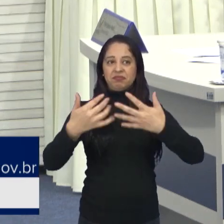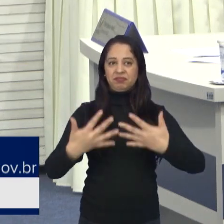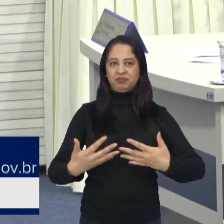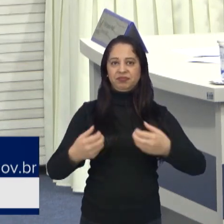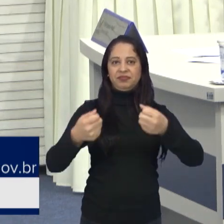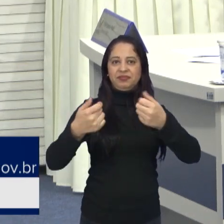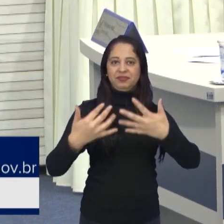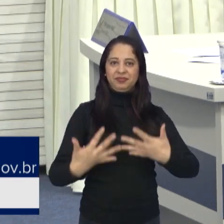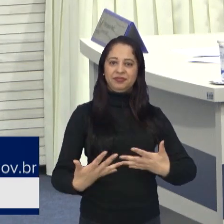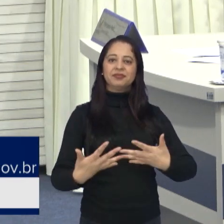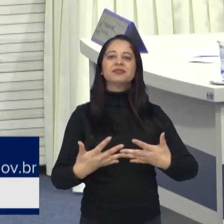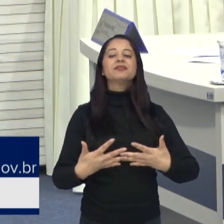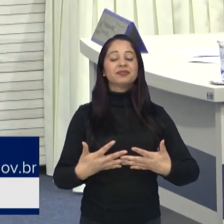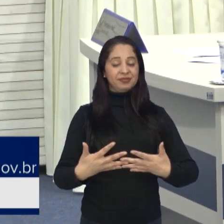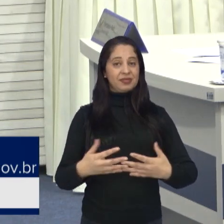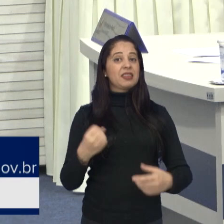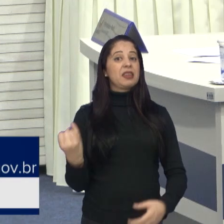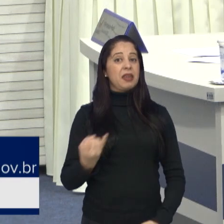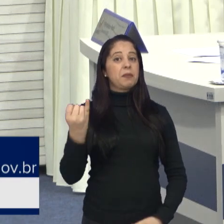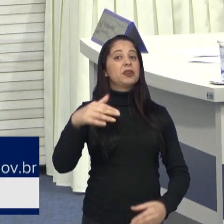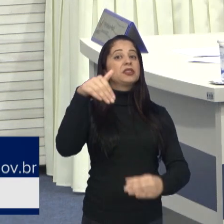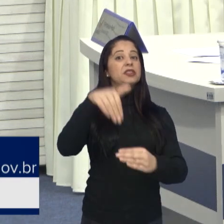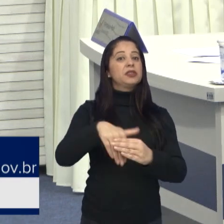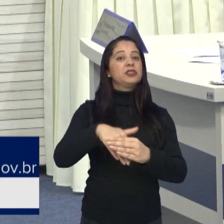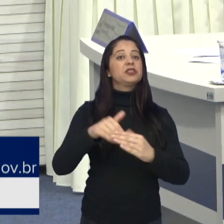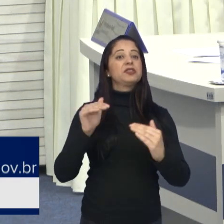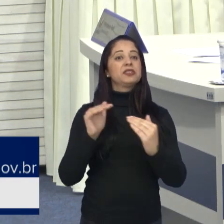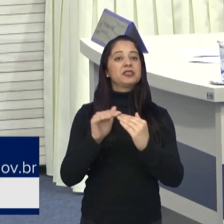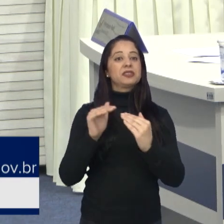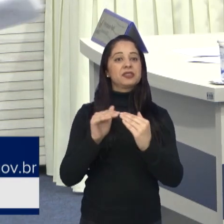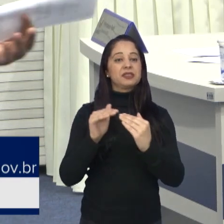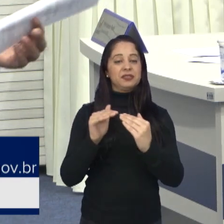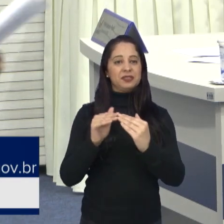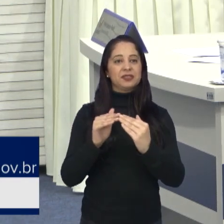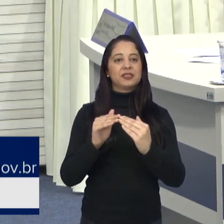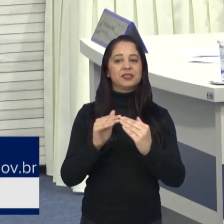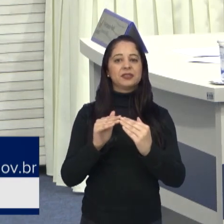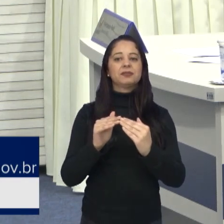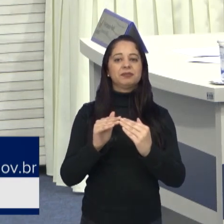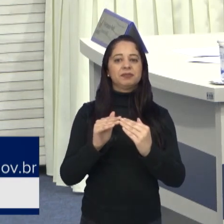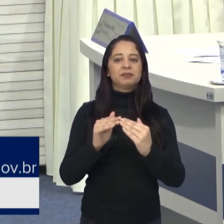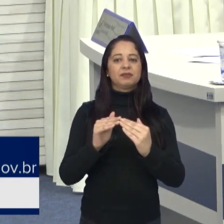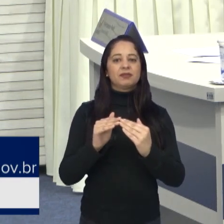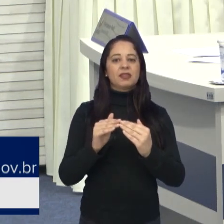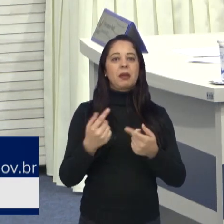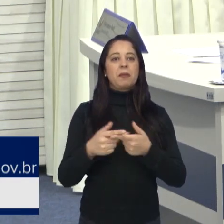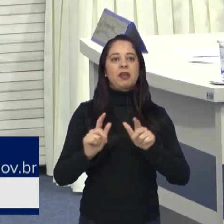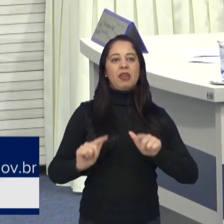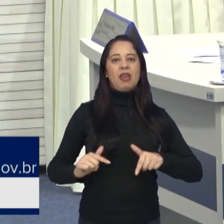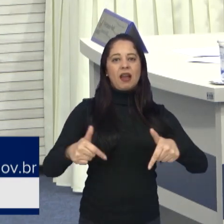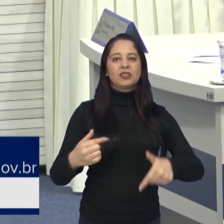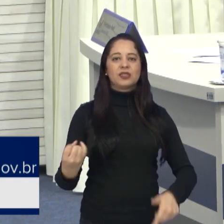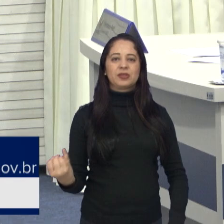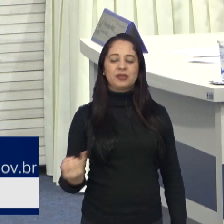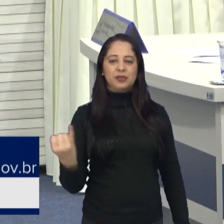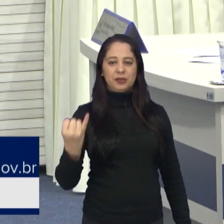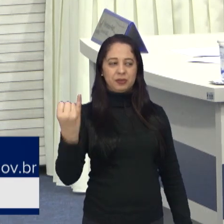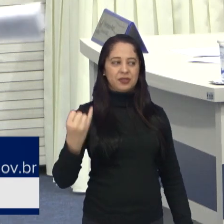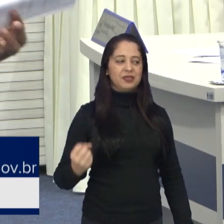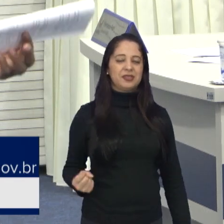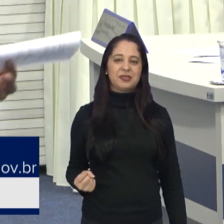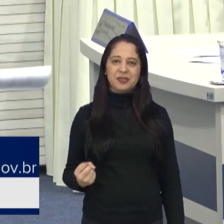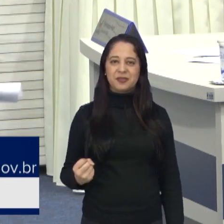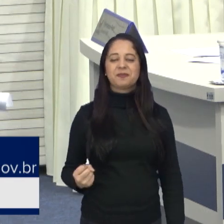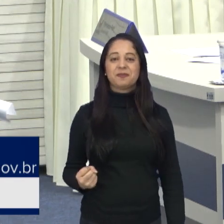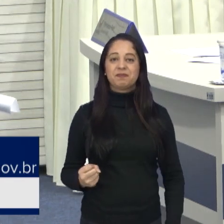matéria, não é? Para que a nossa cidade tenha, de fato, essa ação importante, e posso dizer,